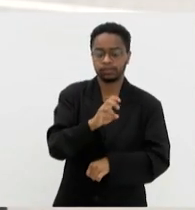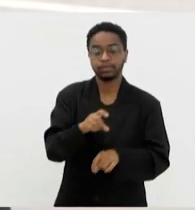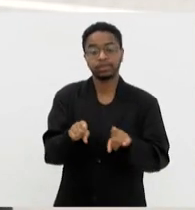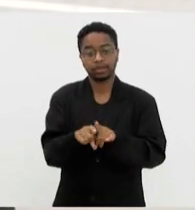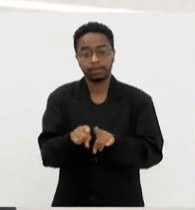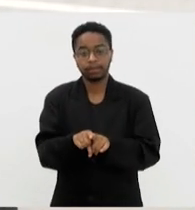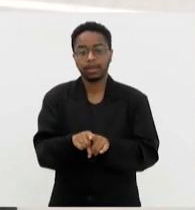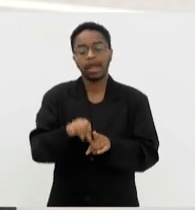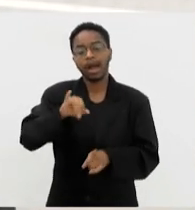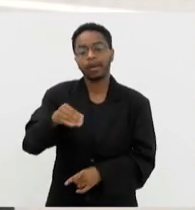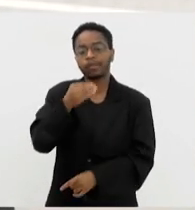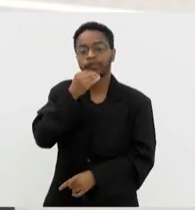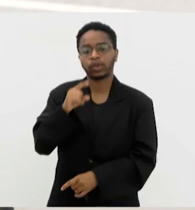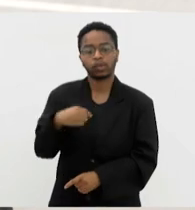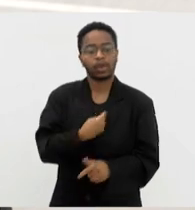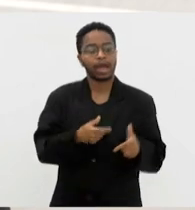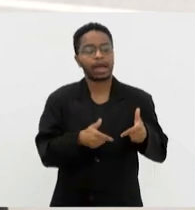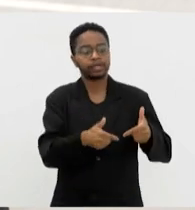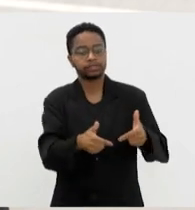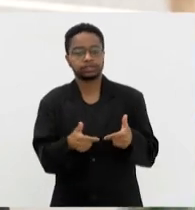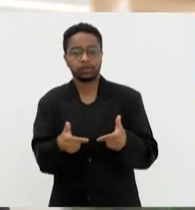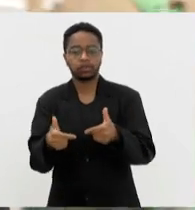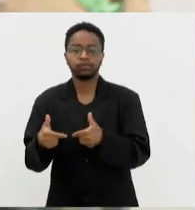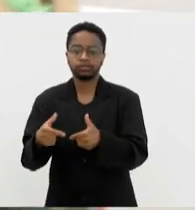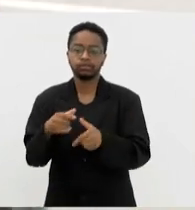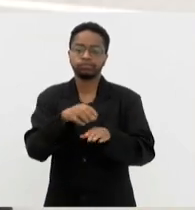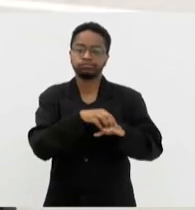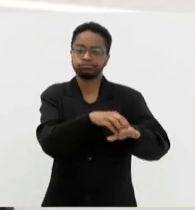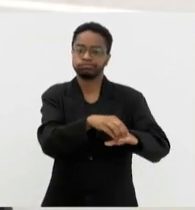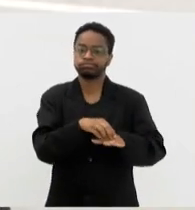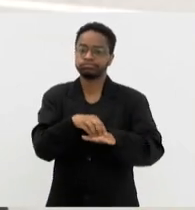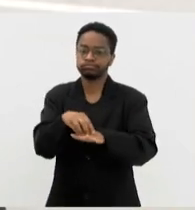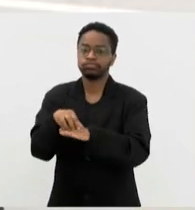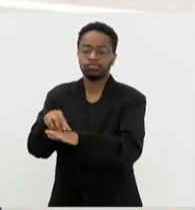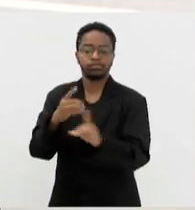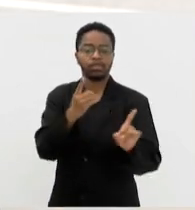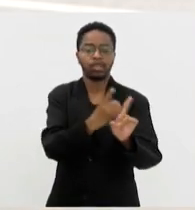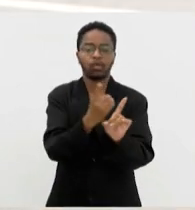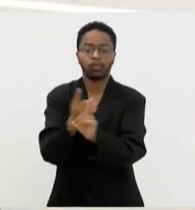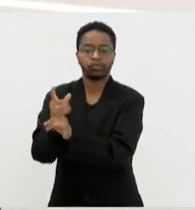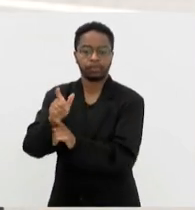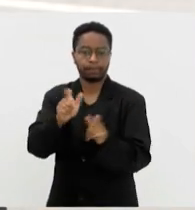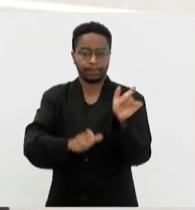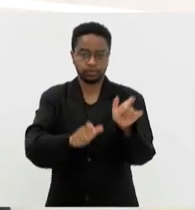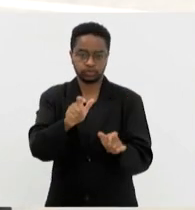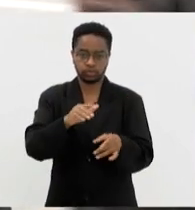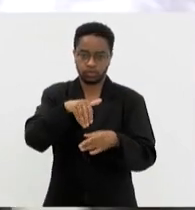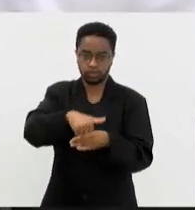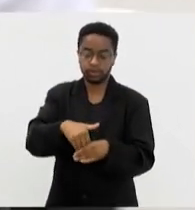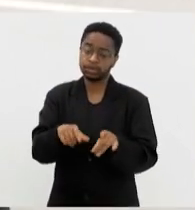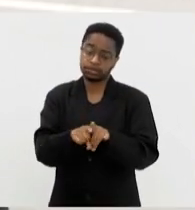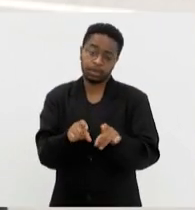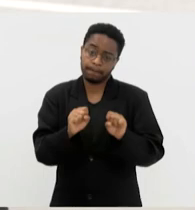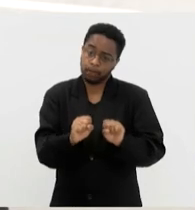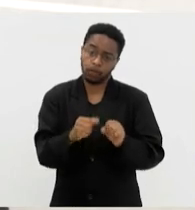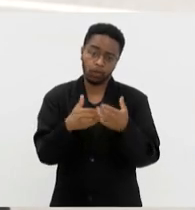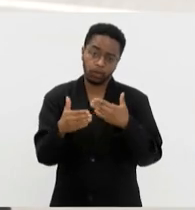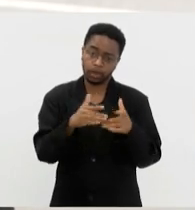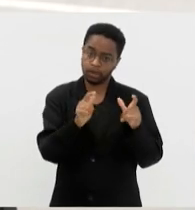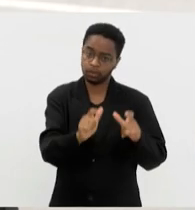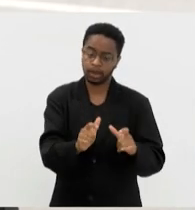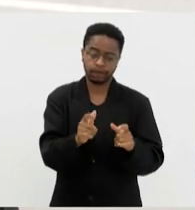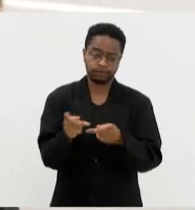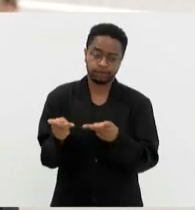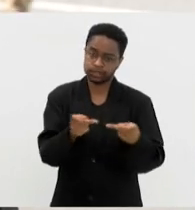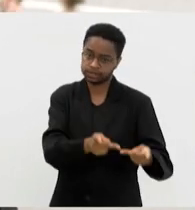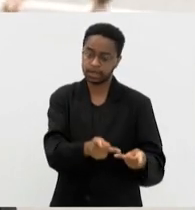aproveitar uma das nossas ações. A gente tem feito muitas ações itinerantes, ido ao encontro do eleitor. Então pode passar em qualquer ação dessas